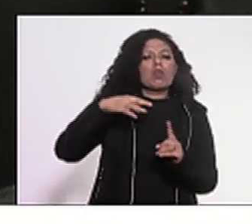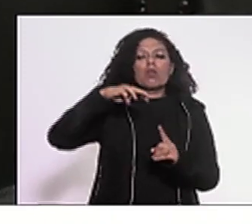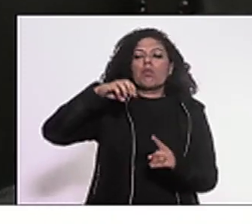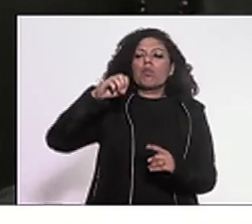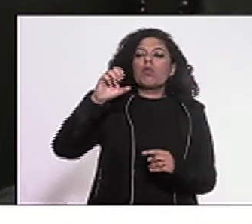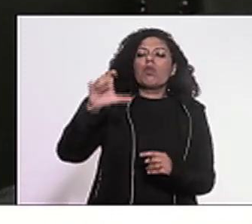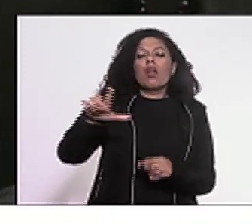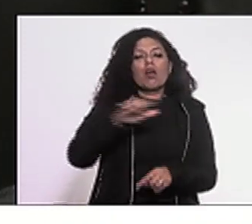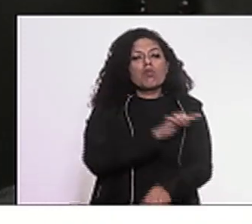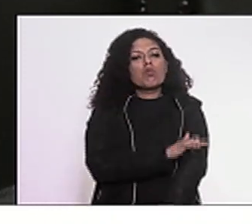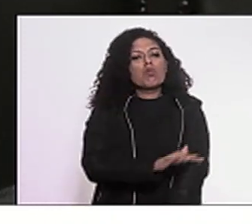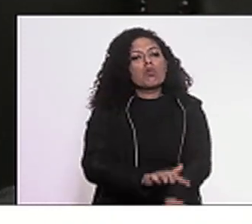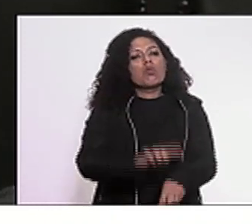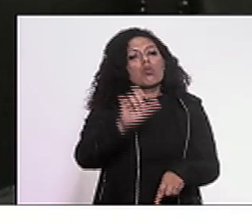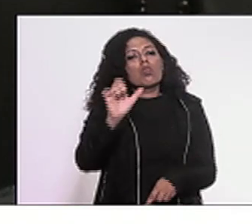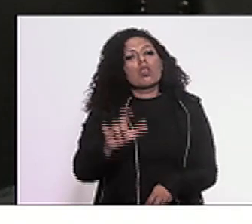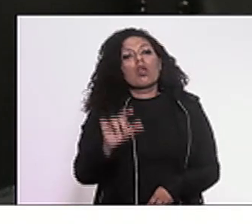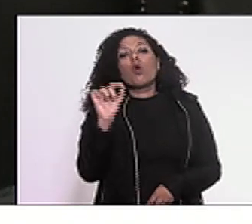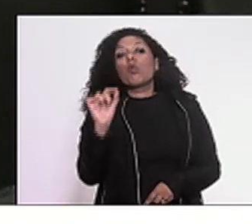isso aberto, porque